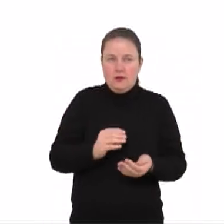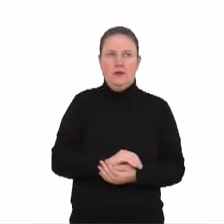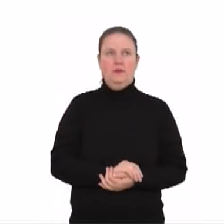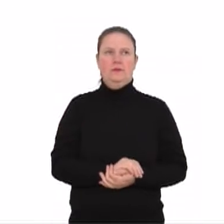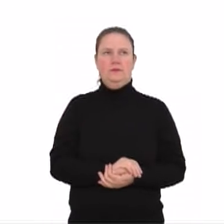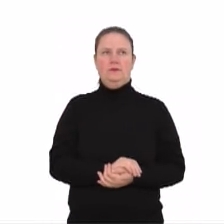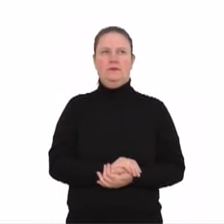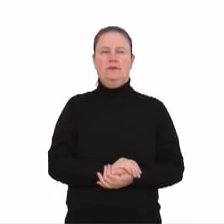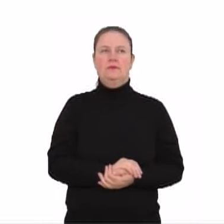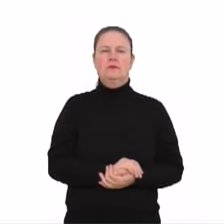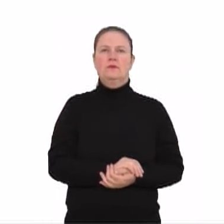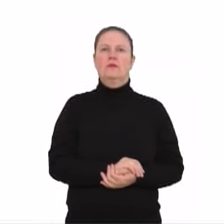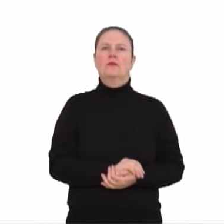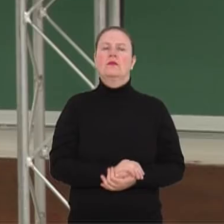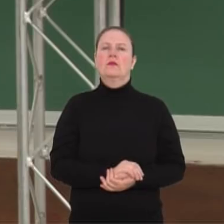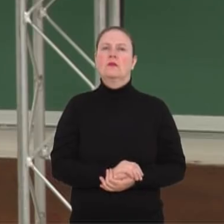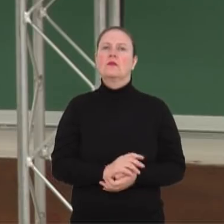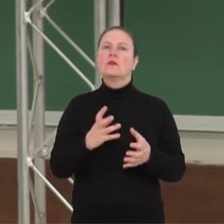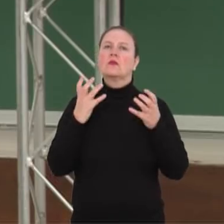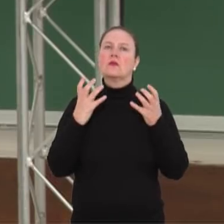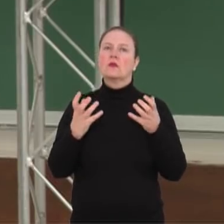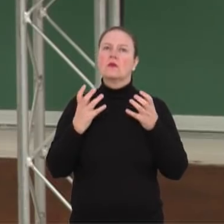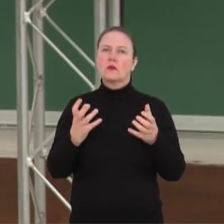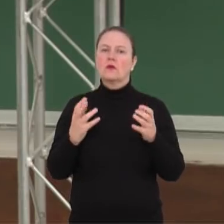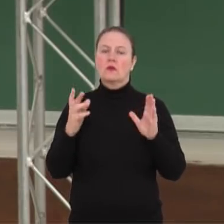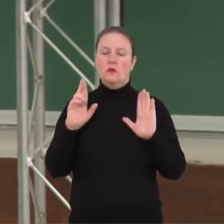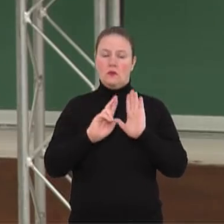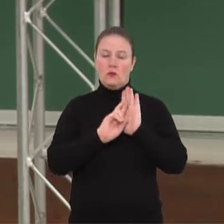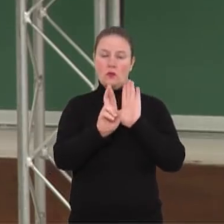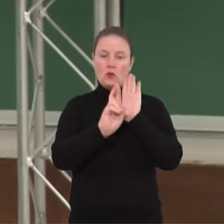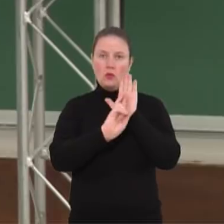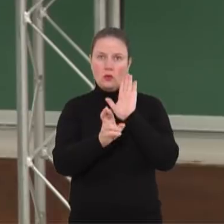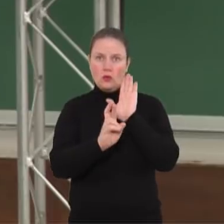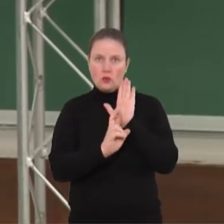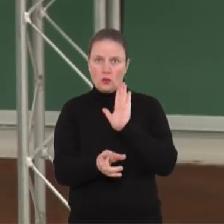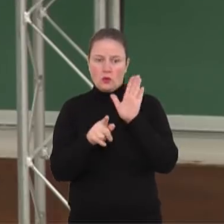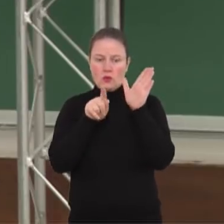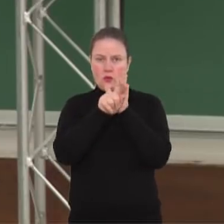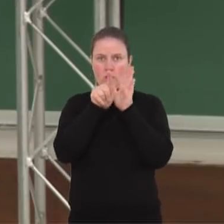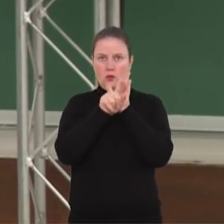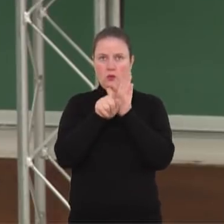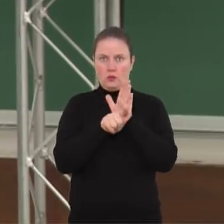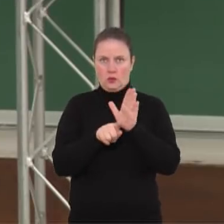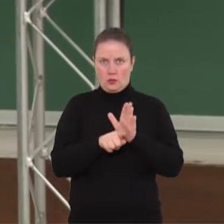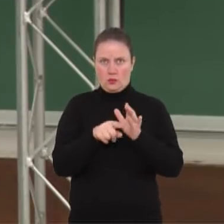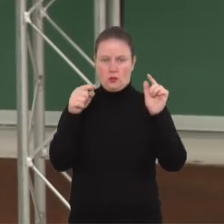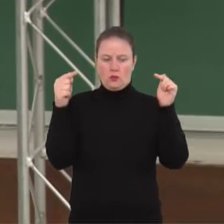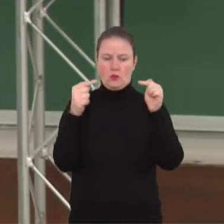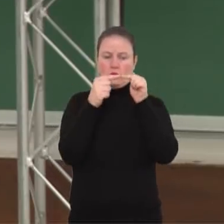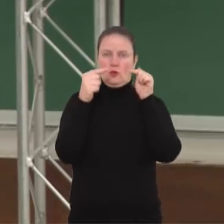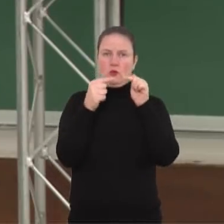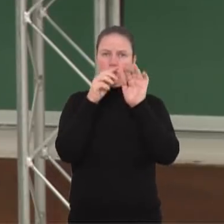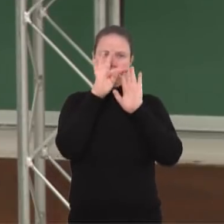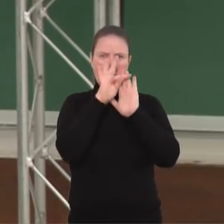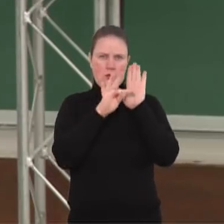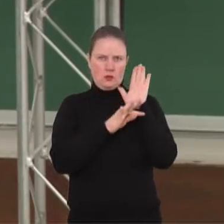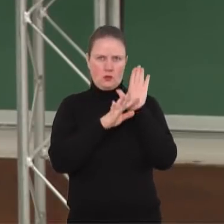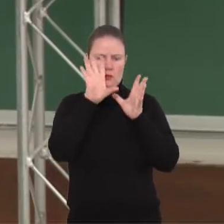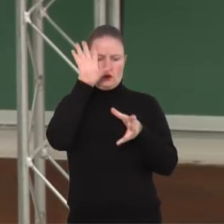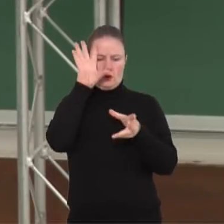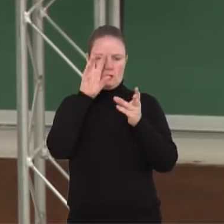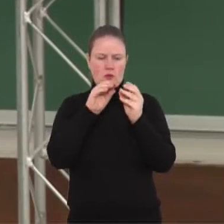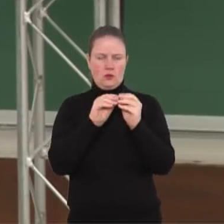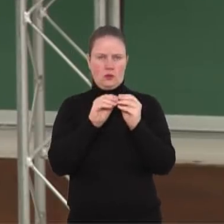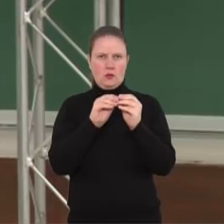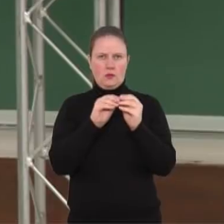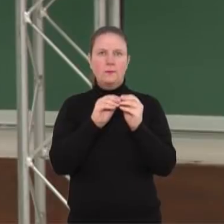Então, vamos lá. Agora, eu quero que você me responda essas perguntas relacionadas ao texto. Tá? E daí, depois, então, a gente vai compreender o texto